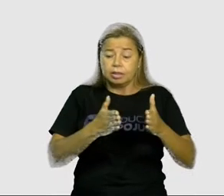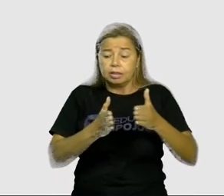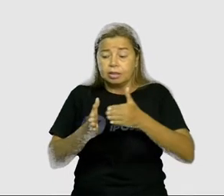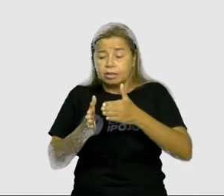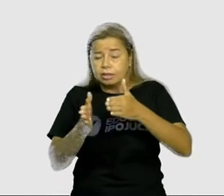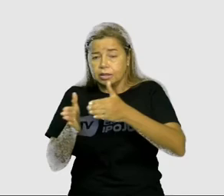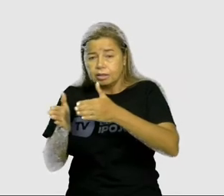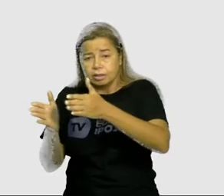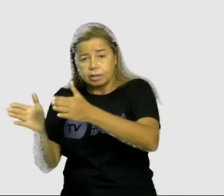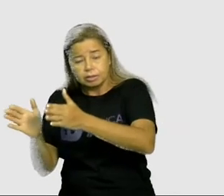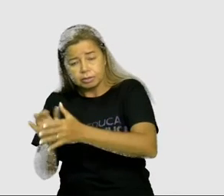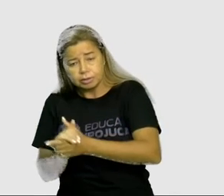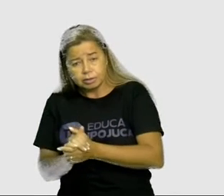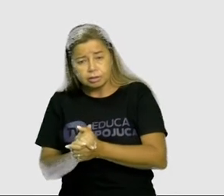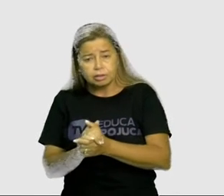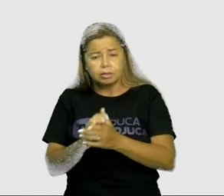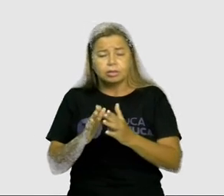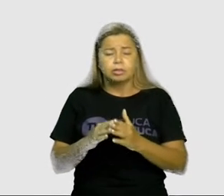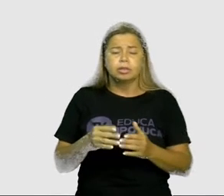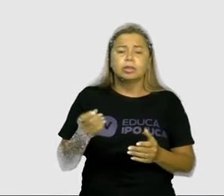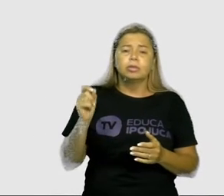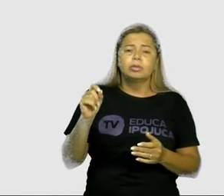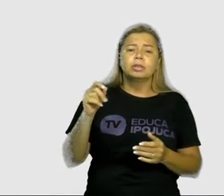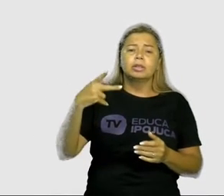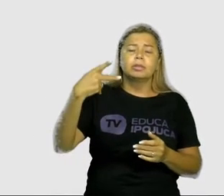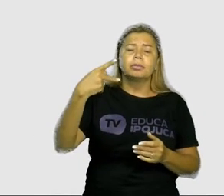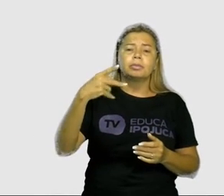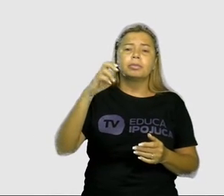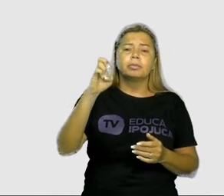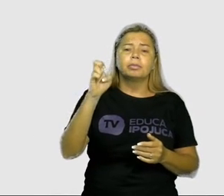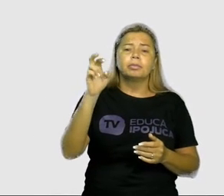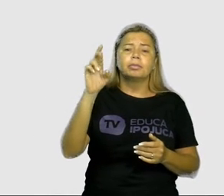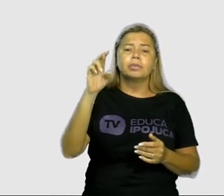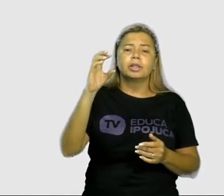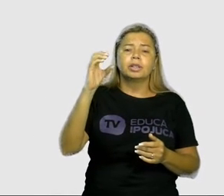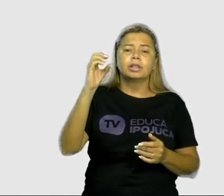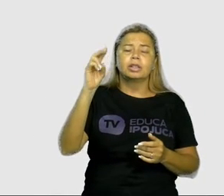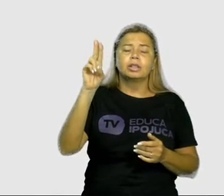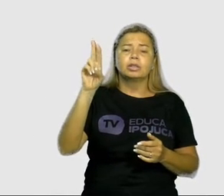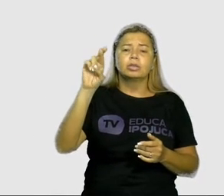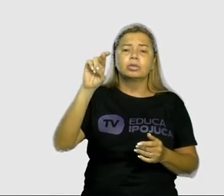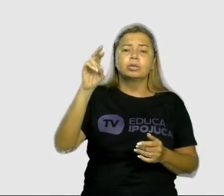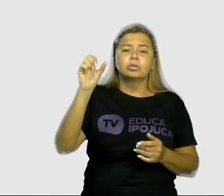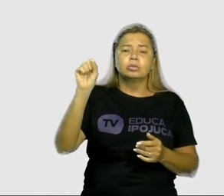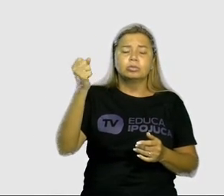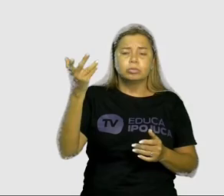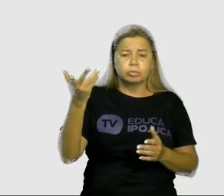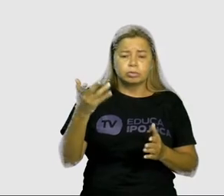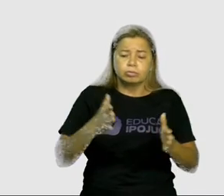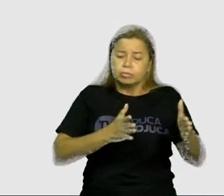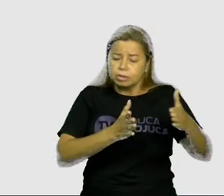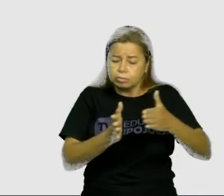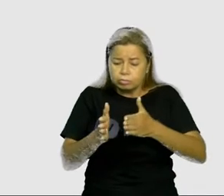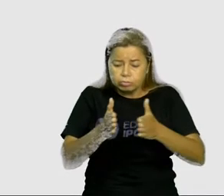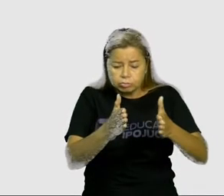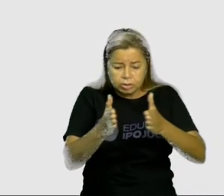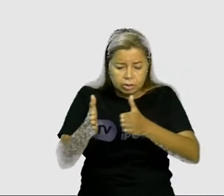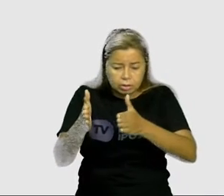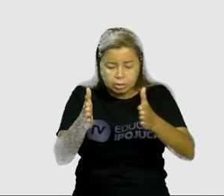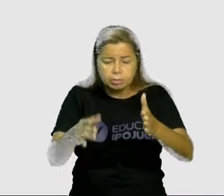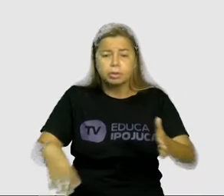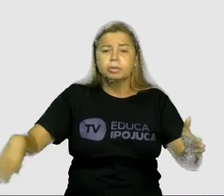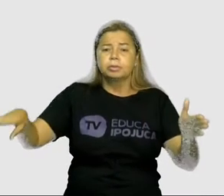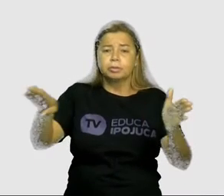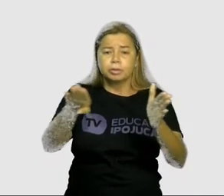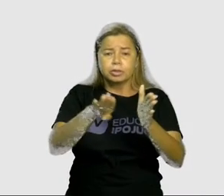um trajeto. O que é um percurso? É o caminho na qual ele traça para chegar a um